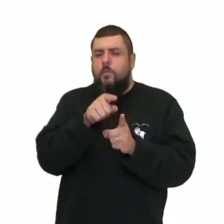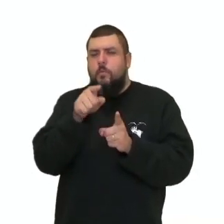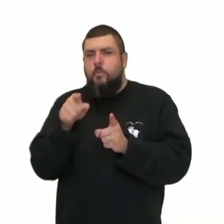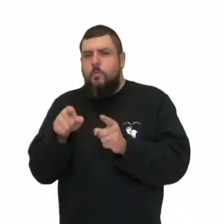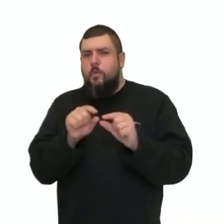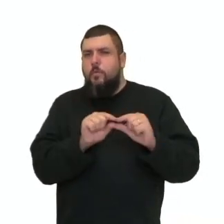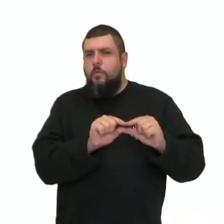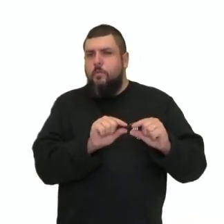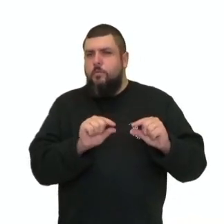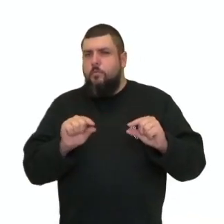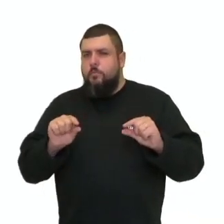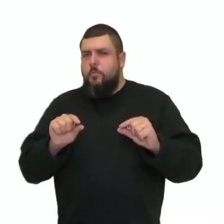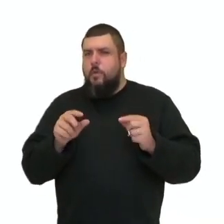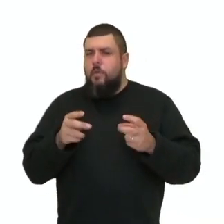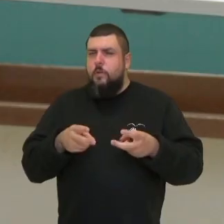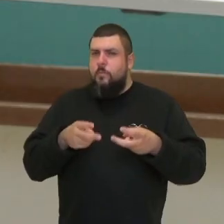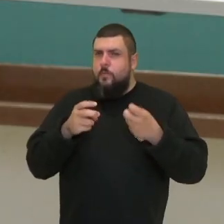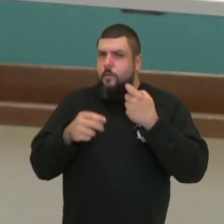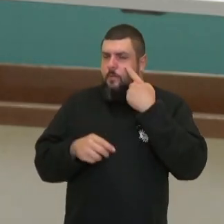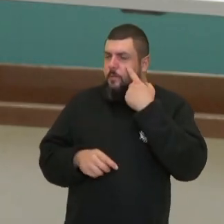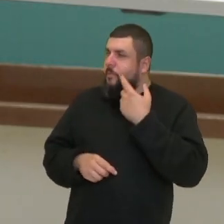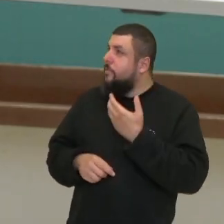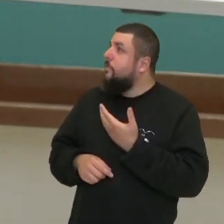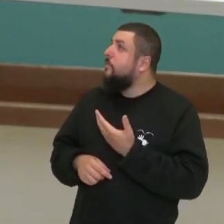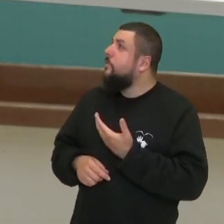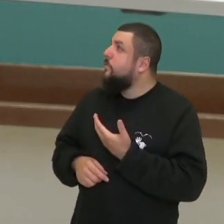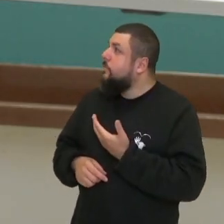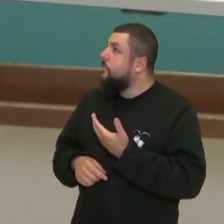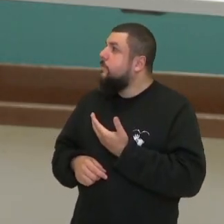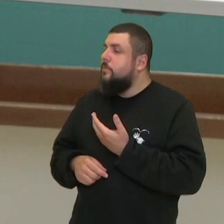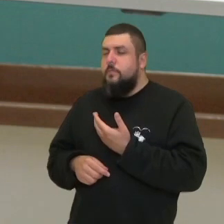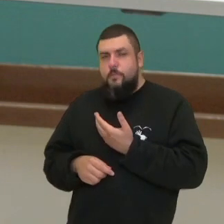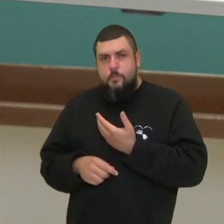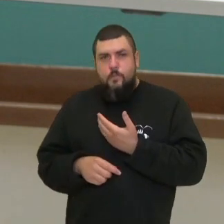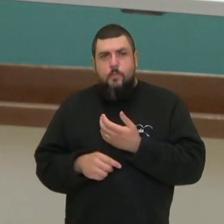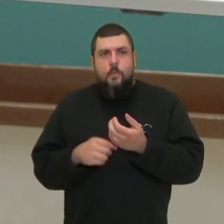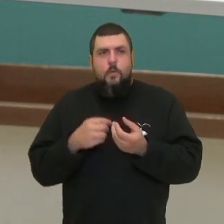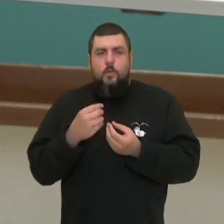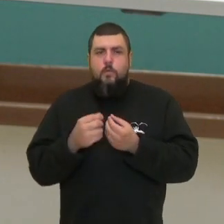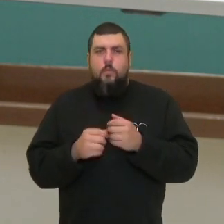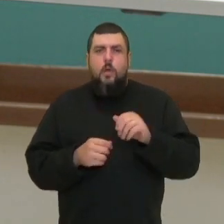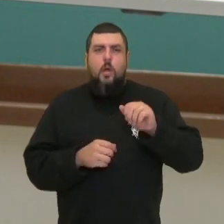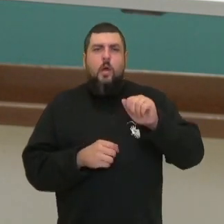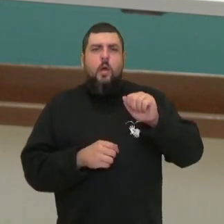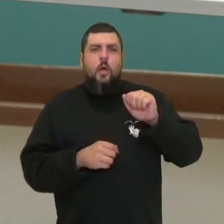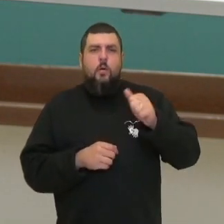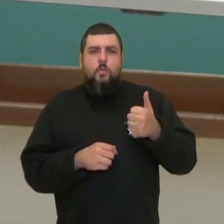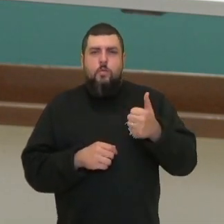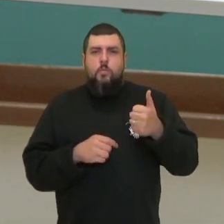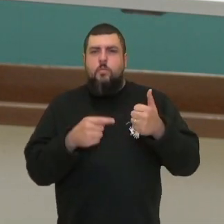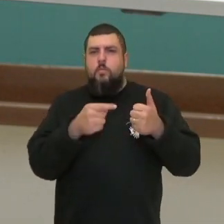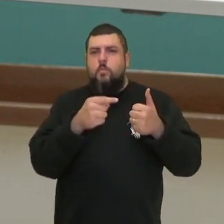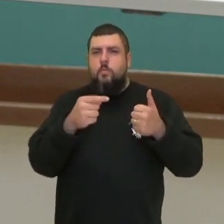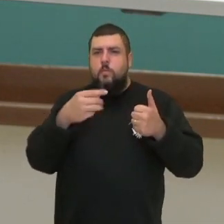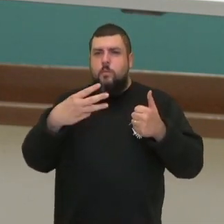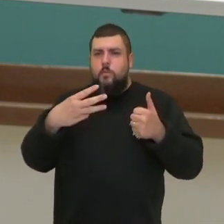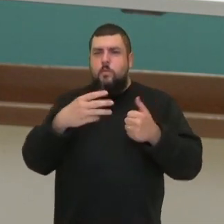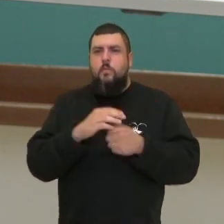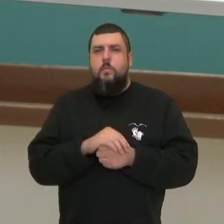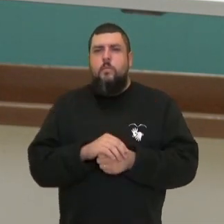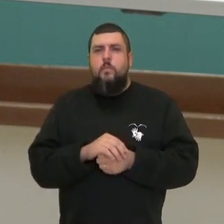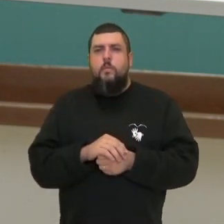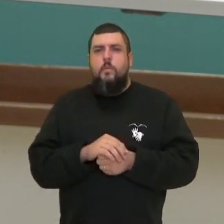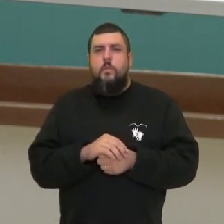Então, observem a sequência. Primeiro elemento, ou seja, meu A1 é menos 3. Na